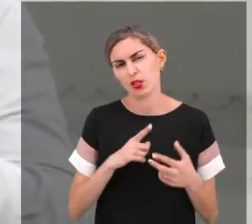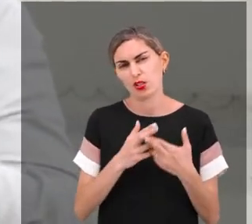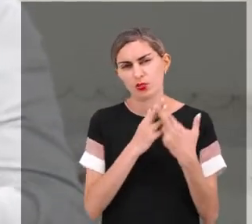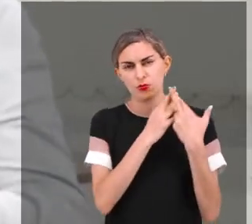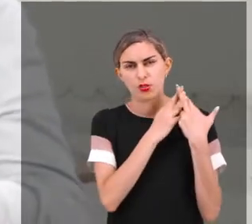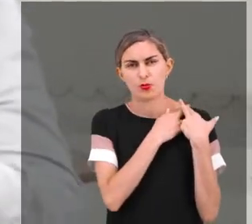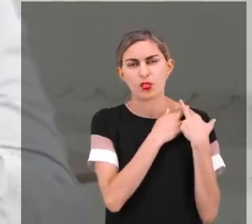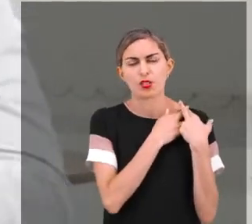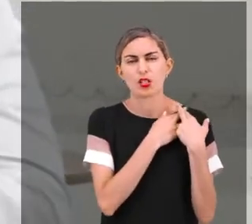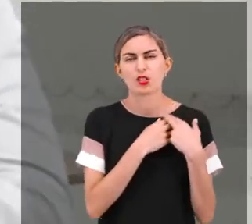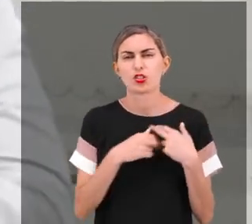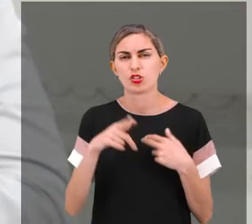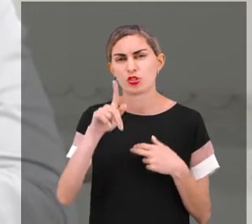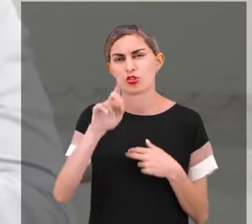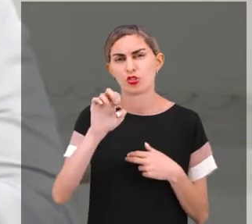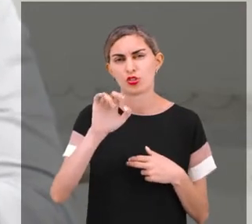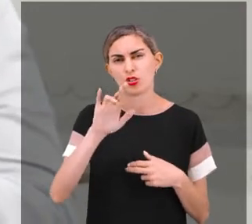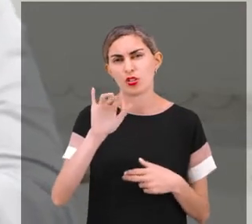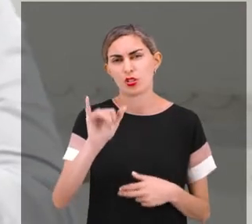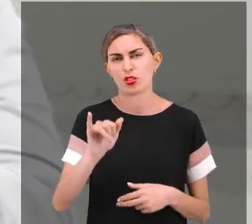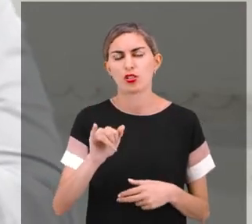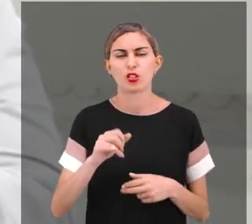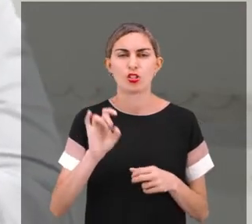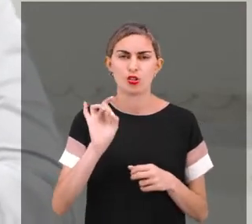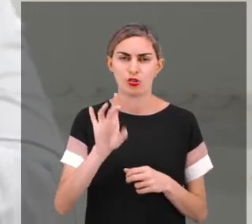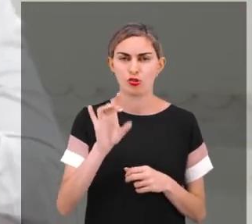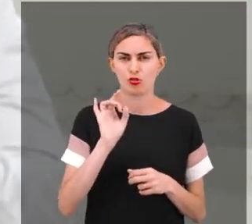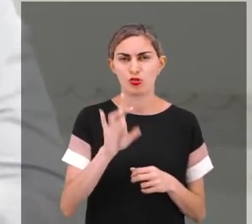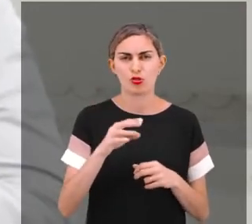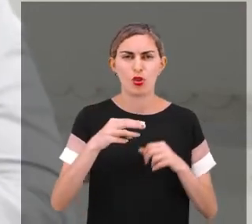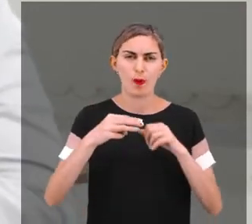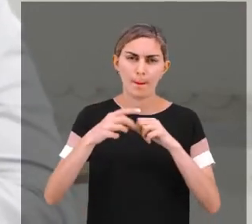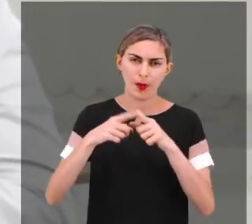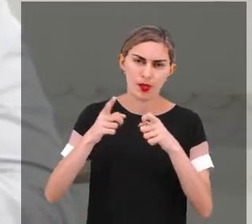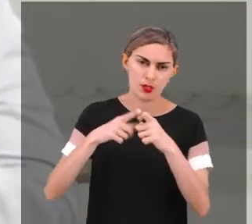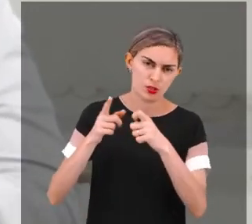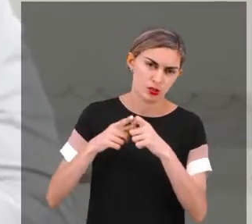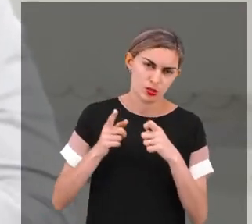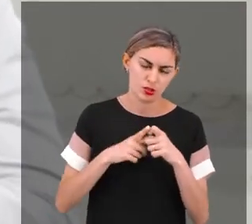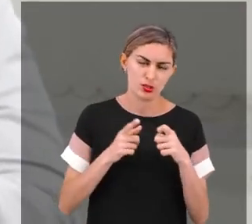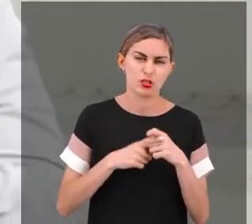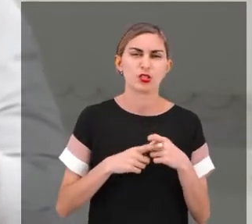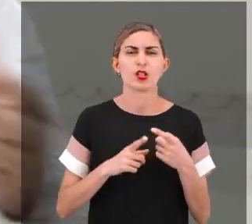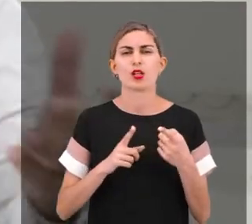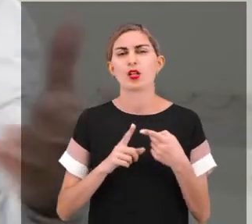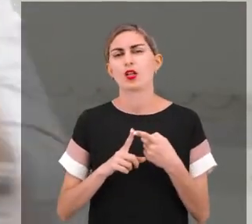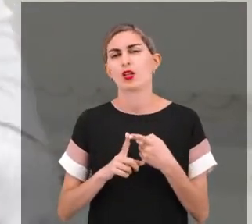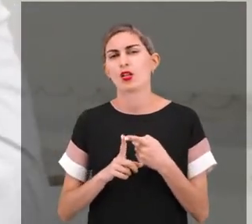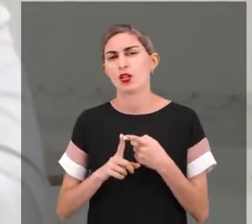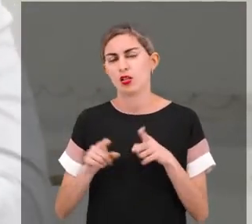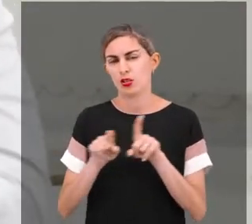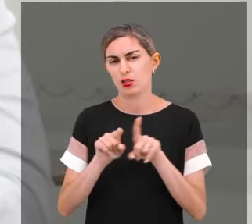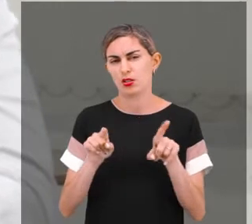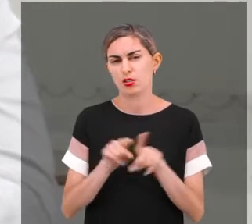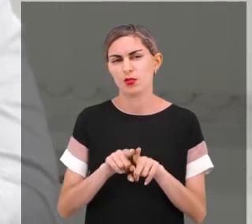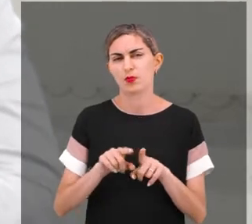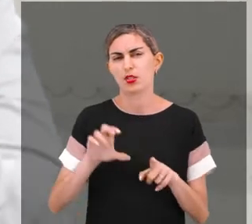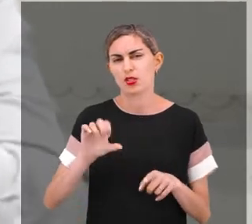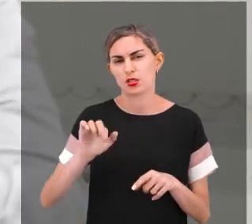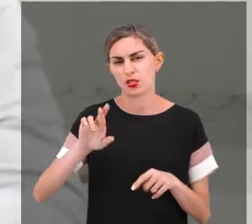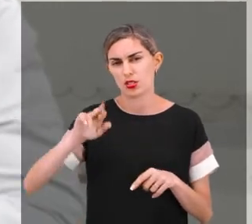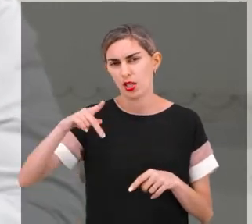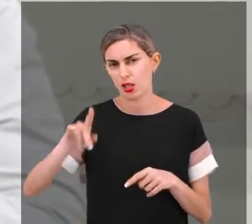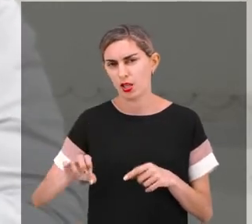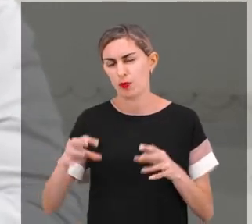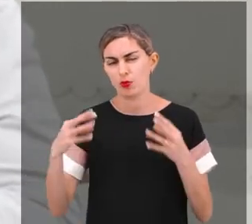tem a responsabilidade de gerir não só a medicina ocupacional, como também o SESPT